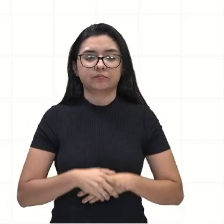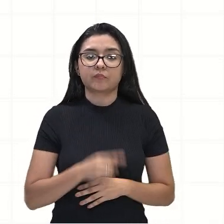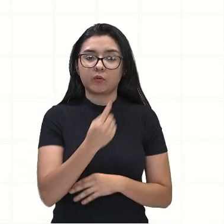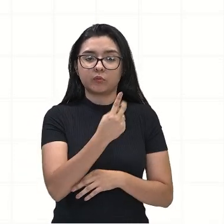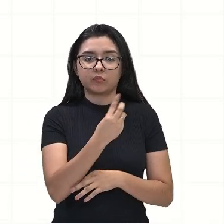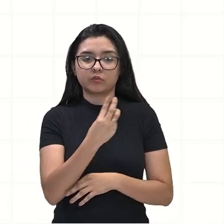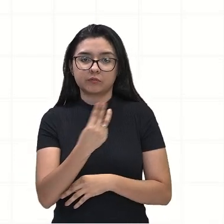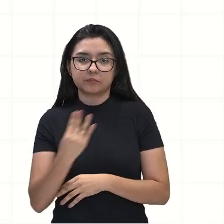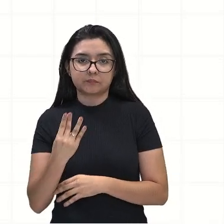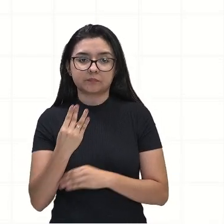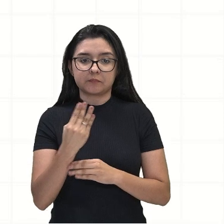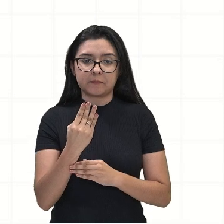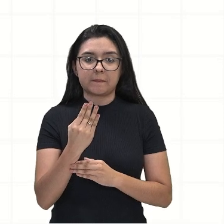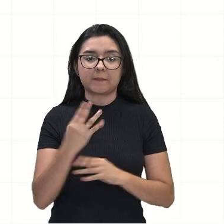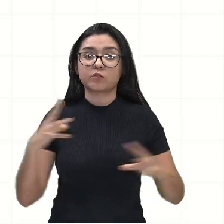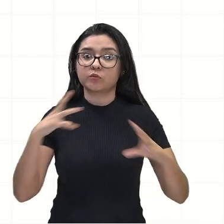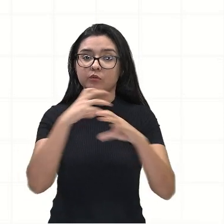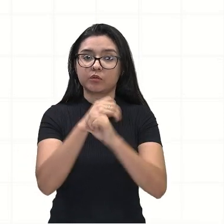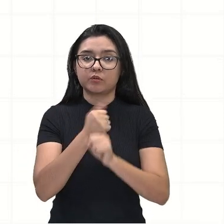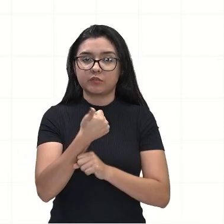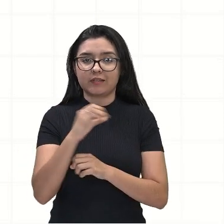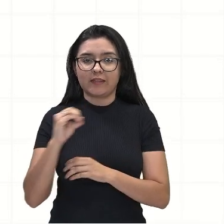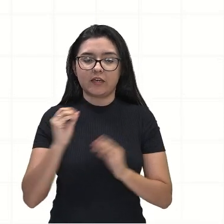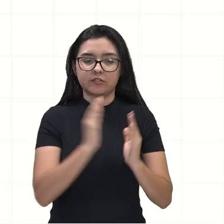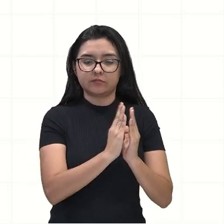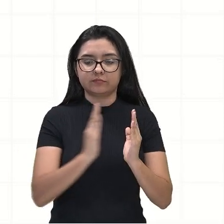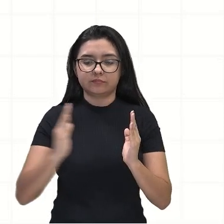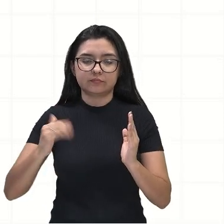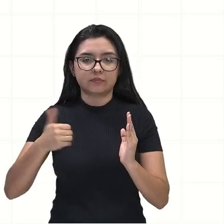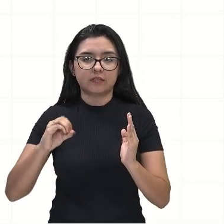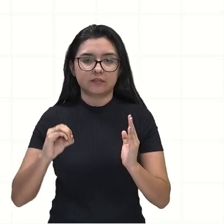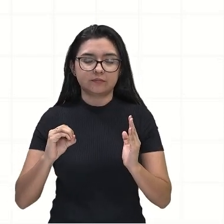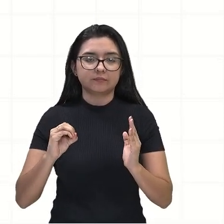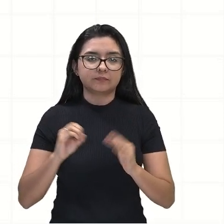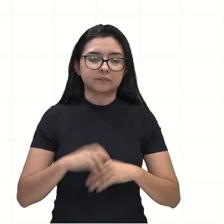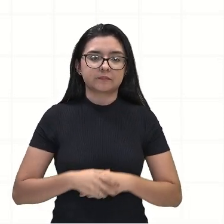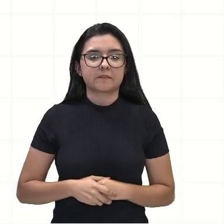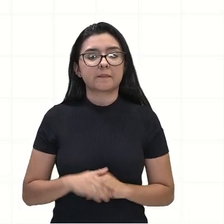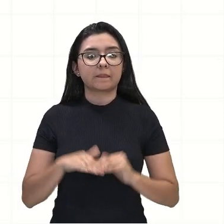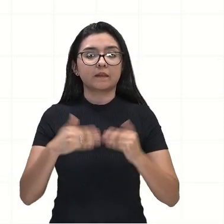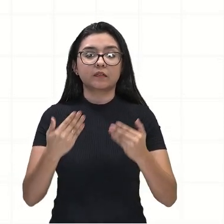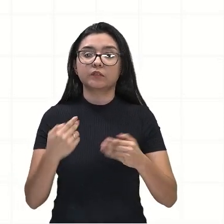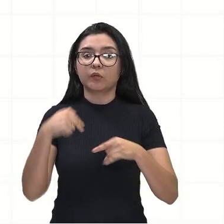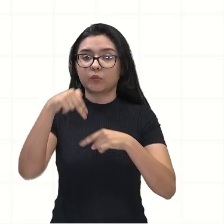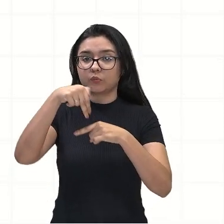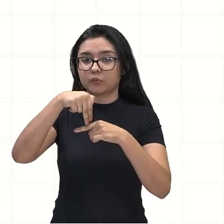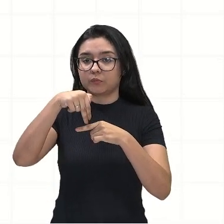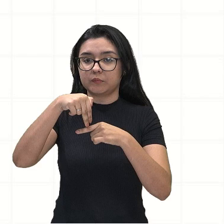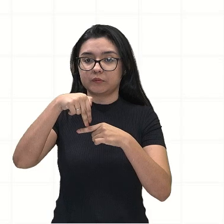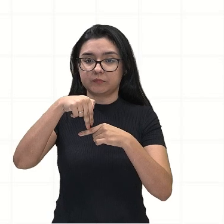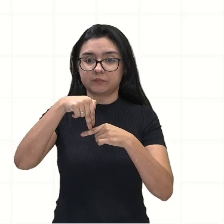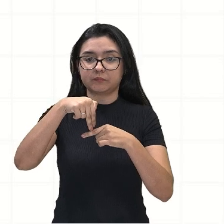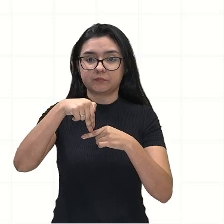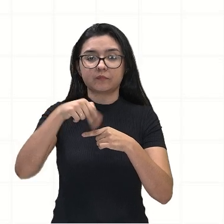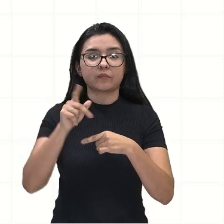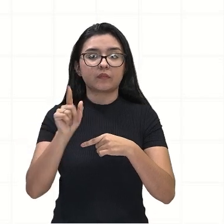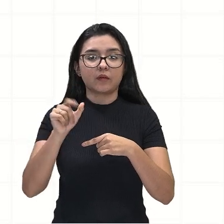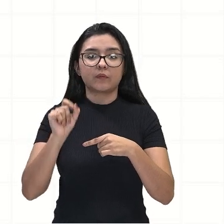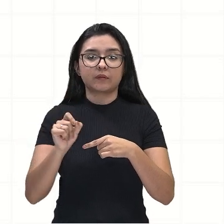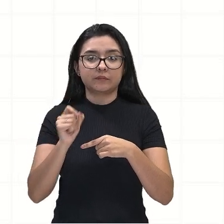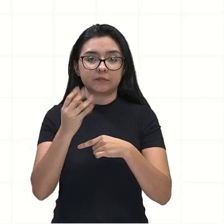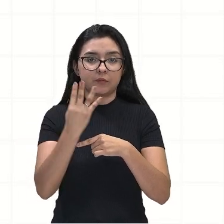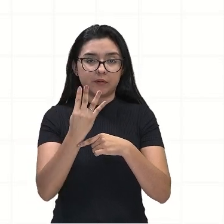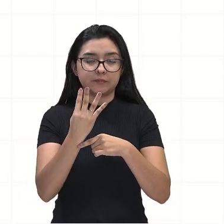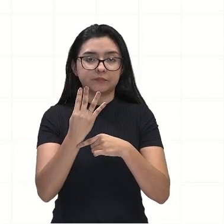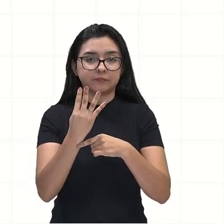4 partes de um total de 10 partes, olha só, o numerador nós vamos escrever o